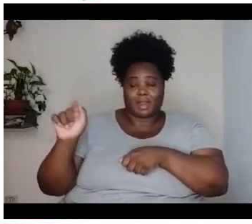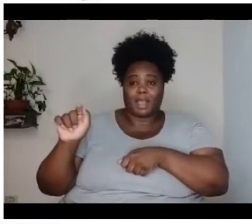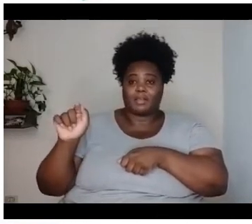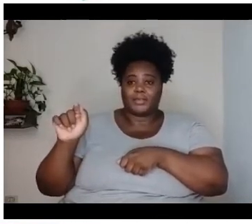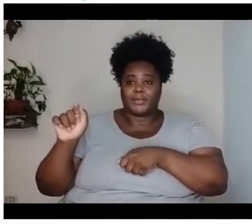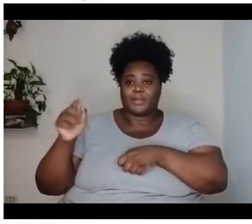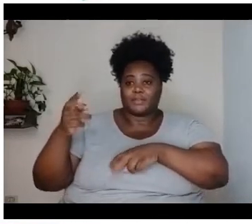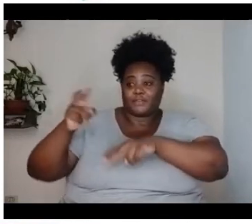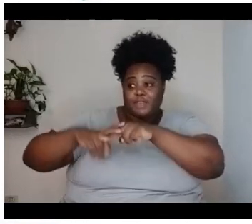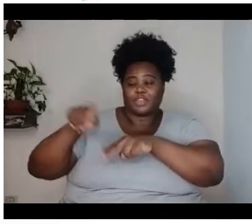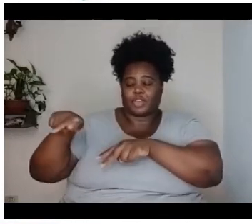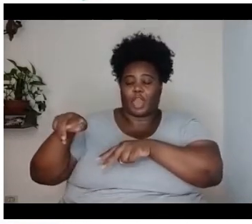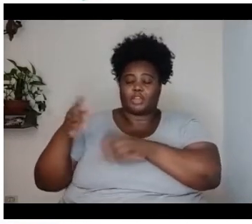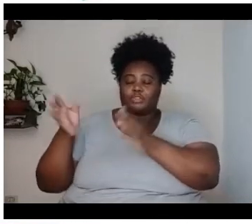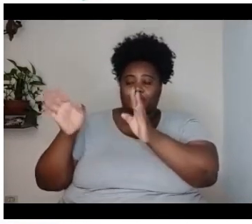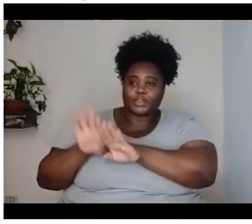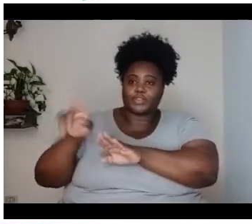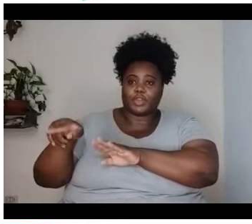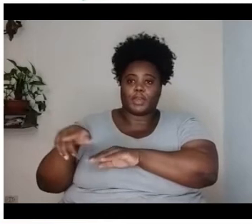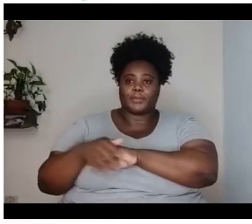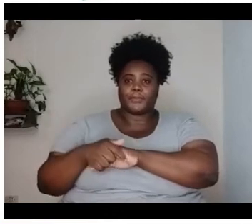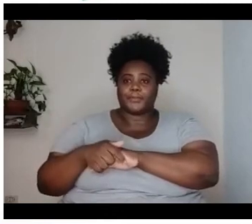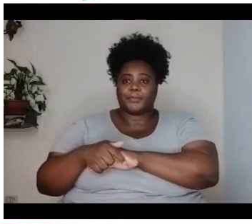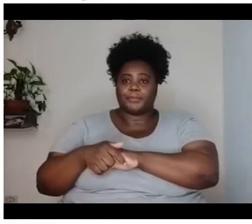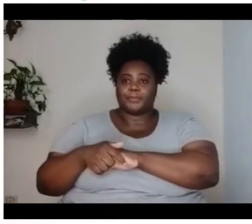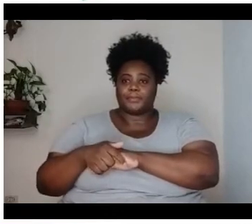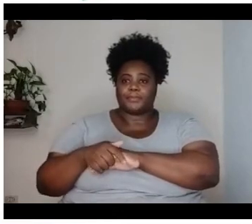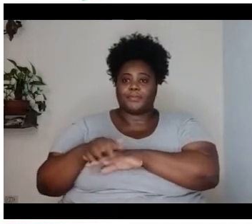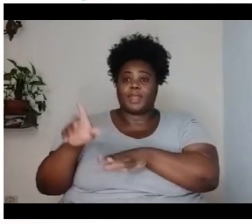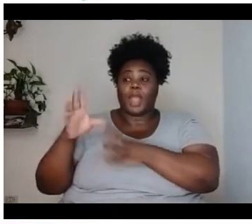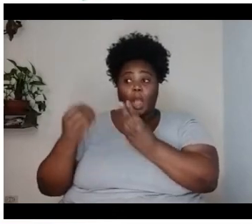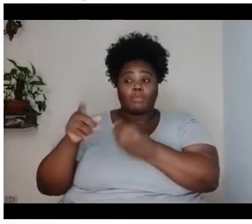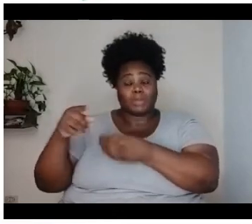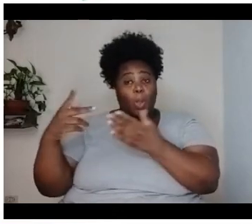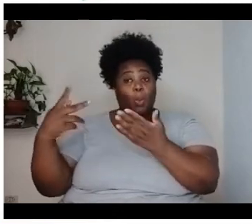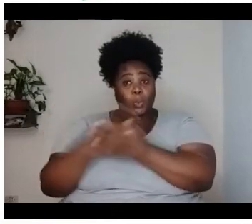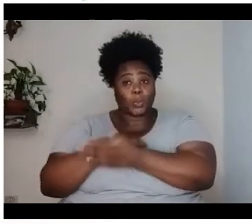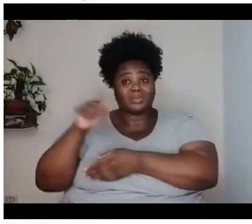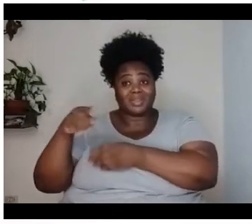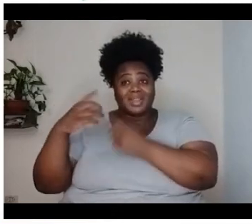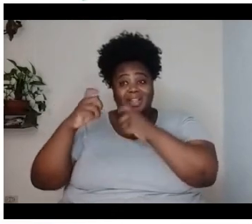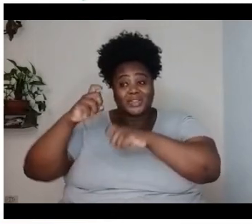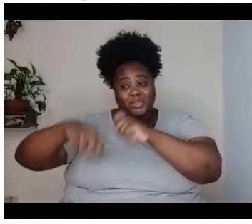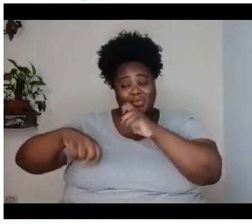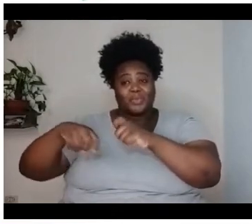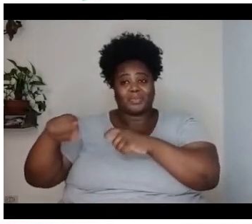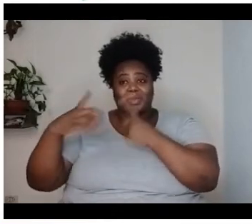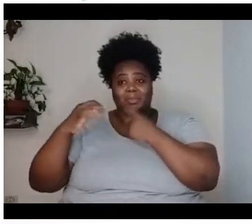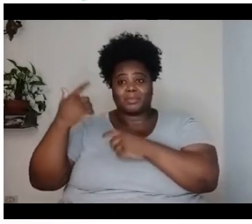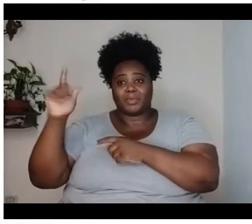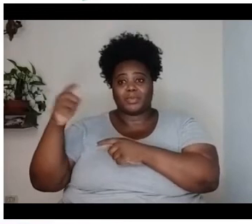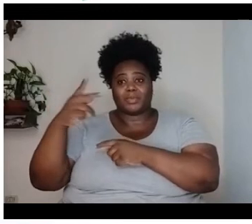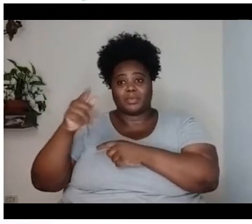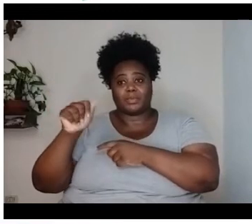clausuro, nessa condição, e o quanto, muitas vezes, elas são violentadas e abusadas por alguns padres,